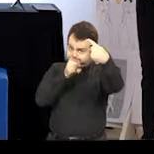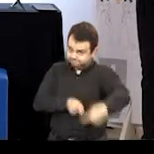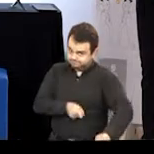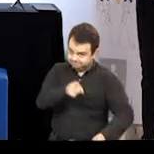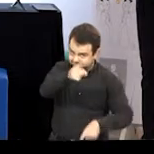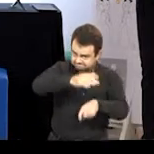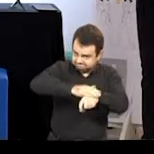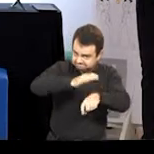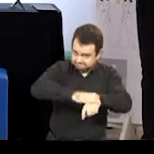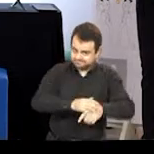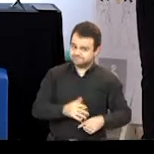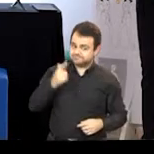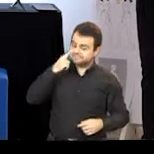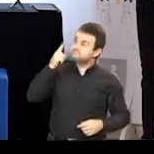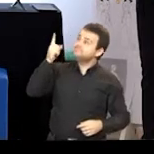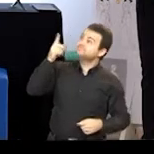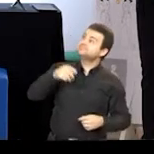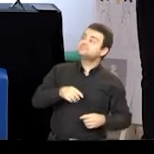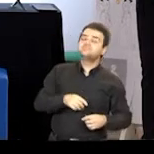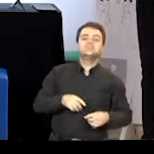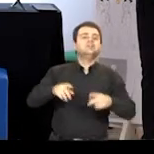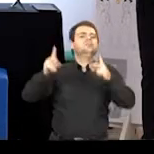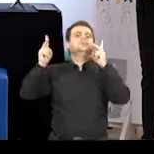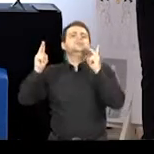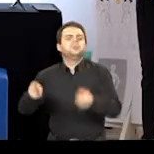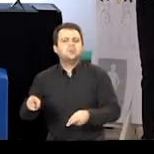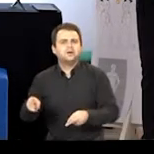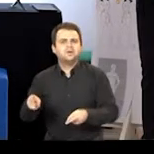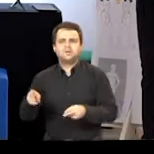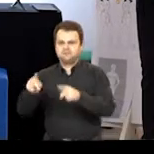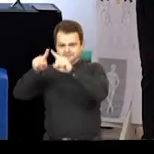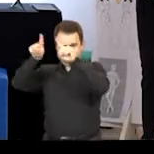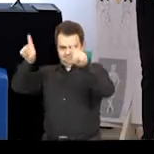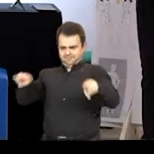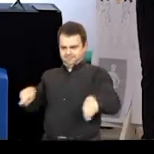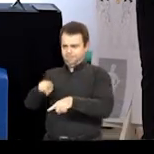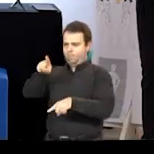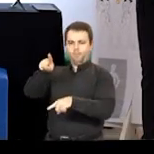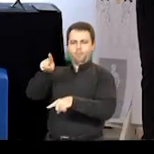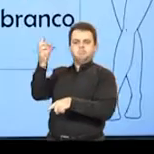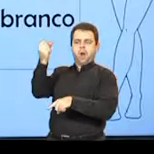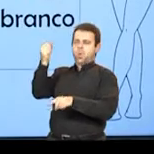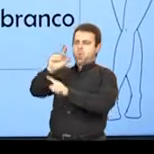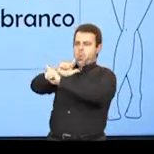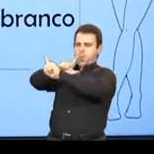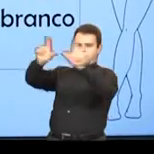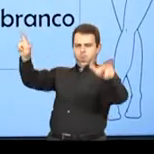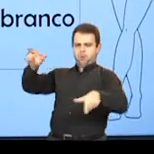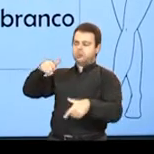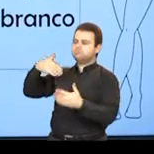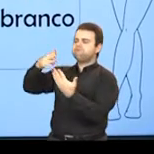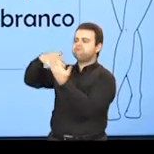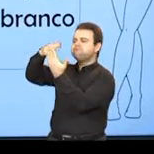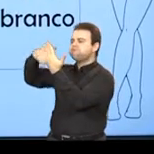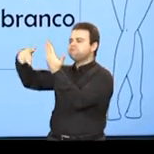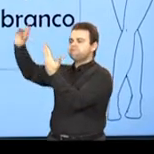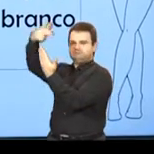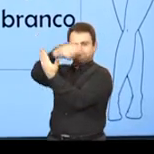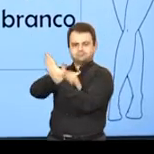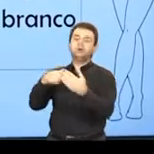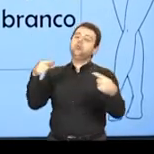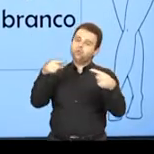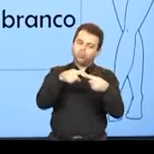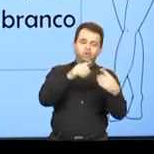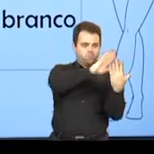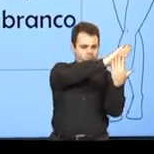O manequim está para você, como a tela em branco está para o pintor. Comece pelo manequim. Eu